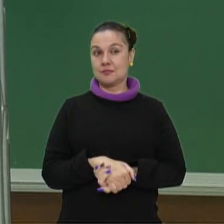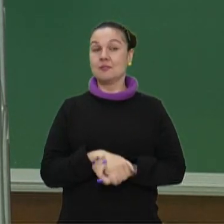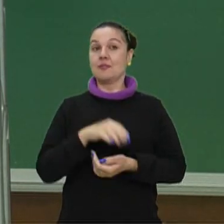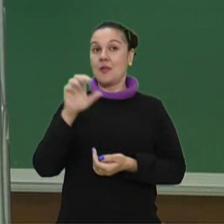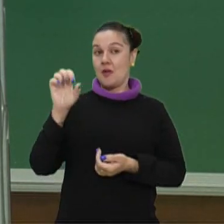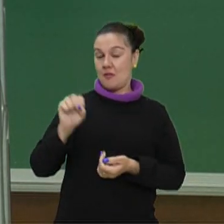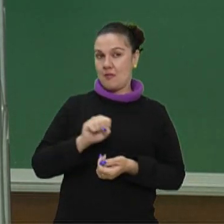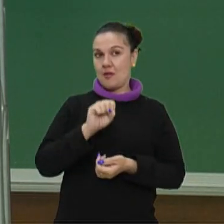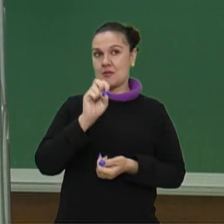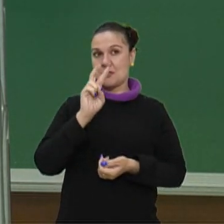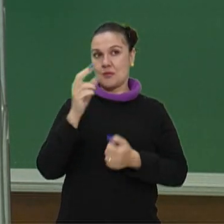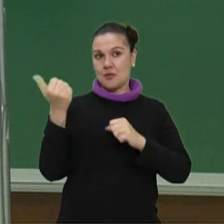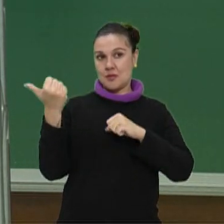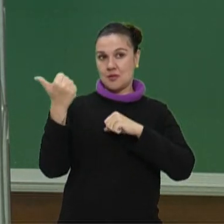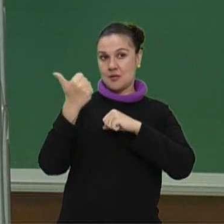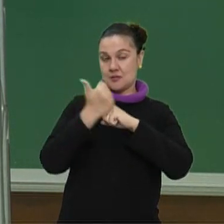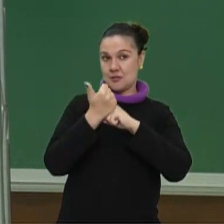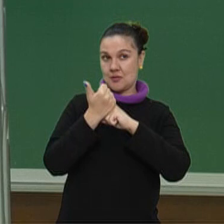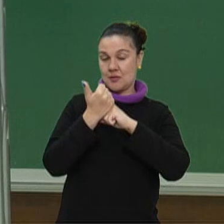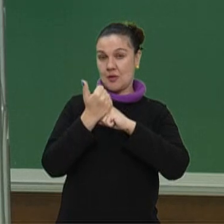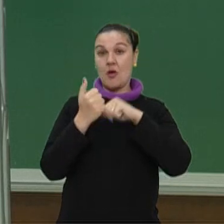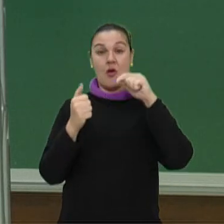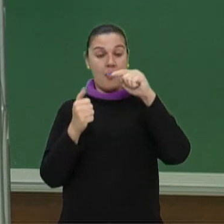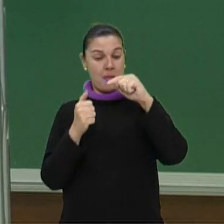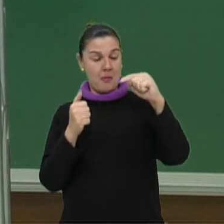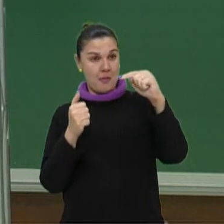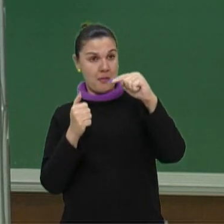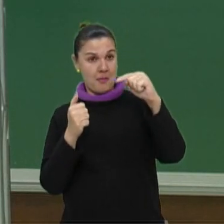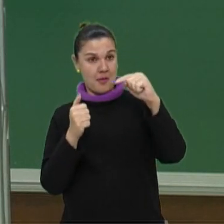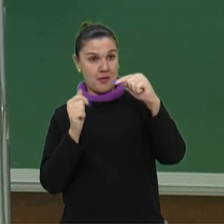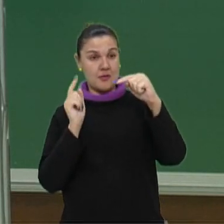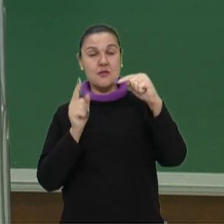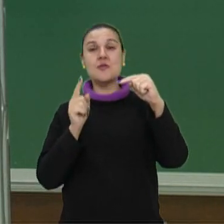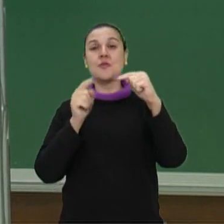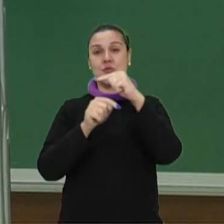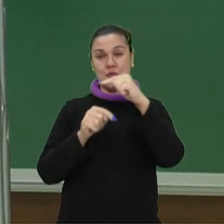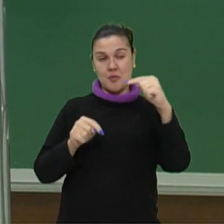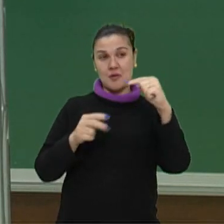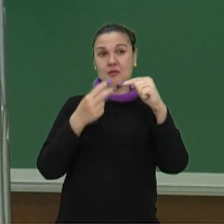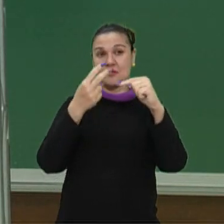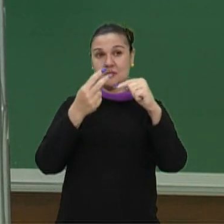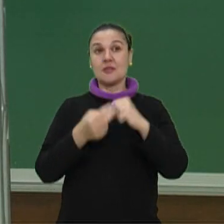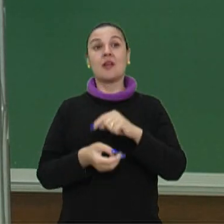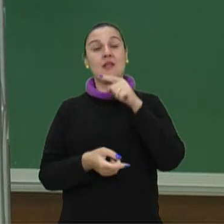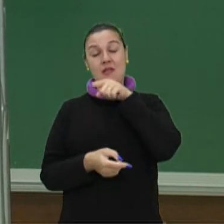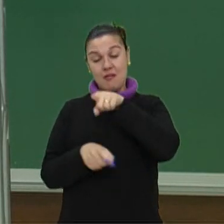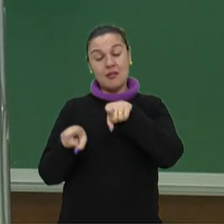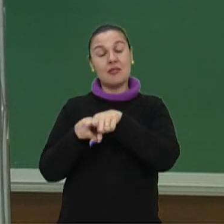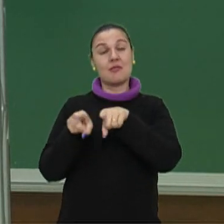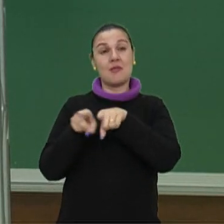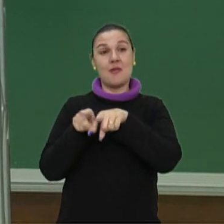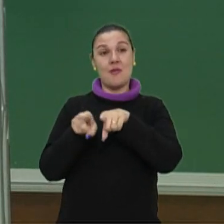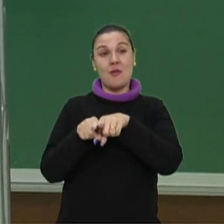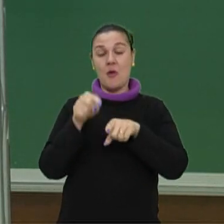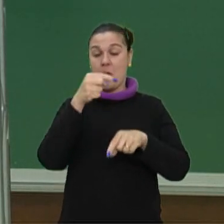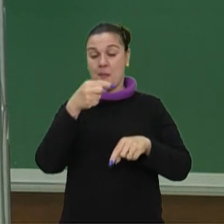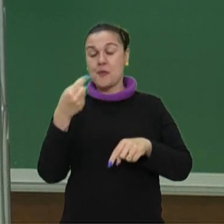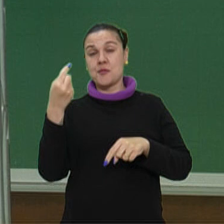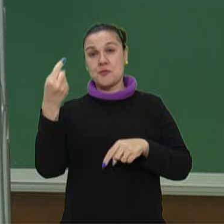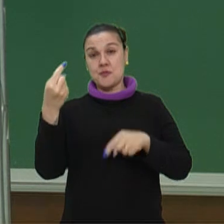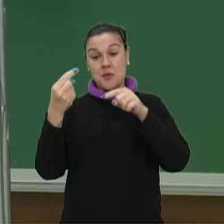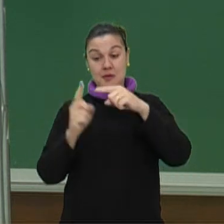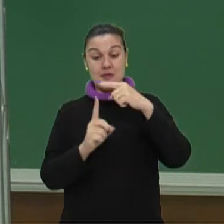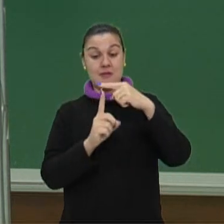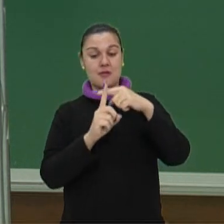aqui é 2, substituiu, pelo fato de ter esse menos aqui, aqui ficou negativo, tá? E aqui, ó, tá menos 1,